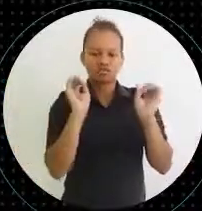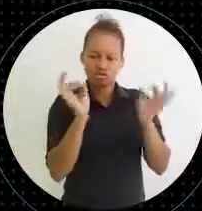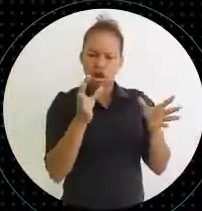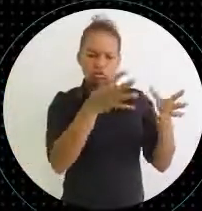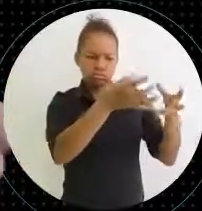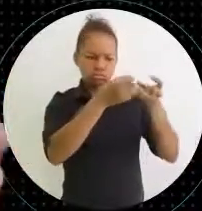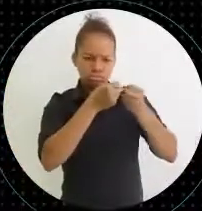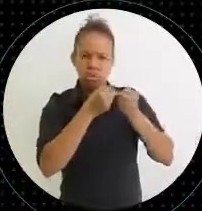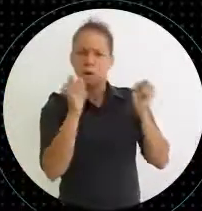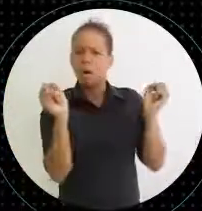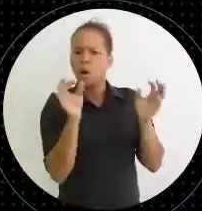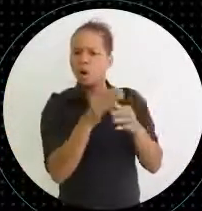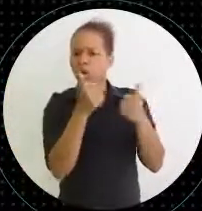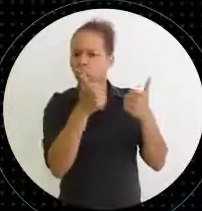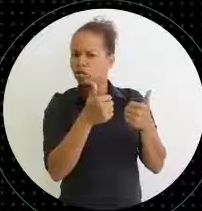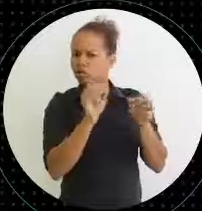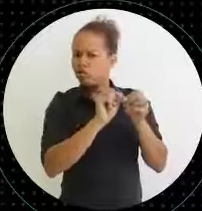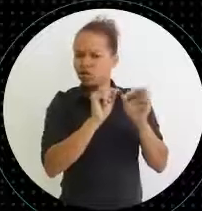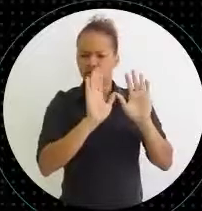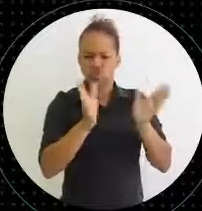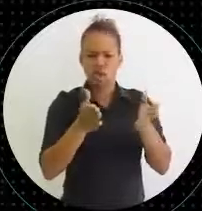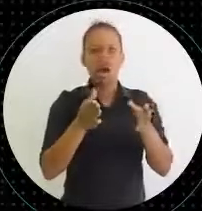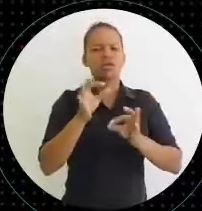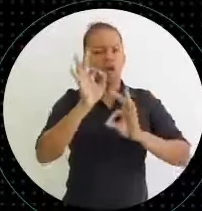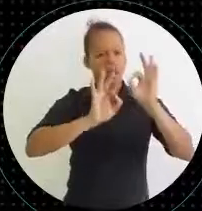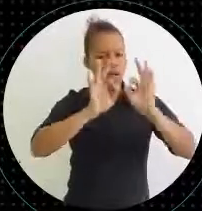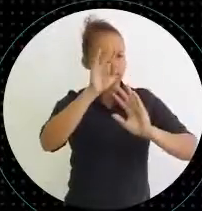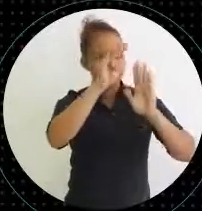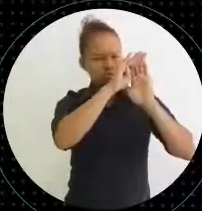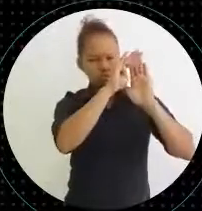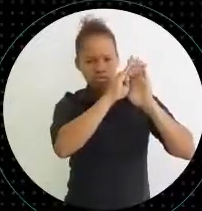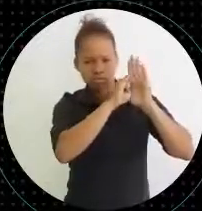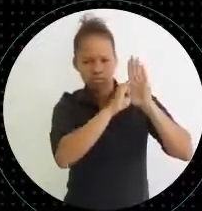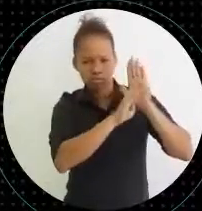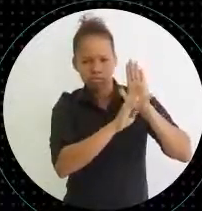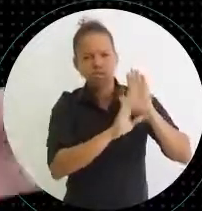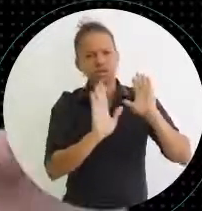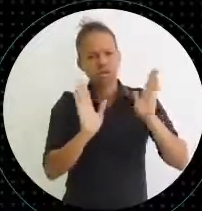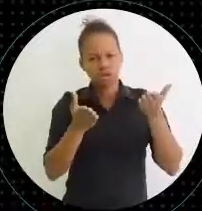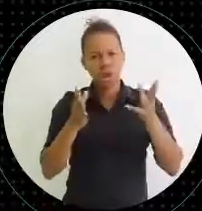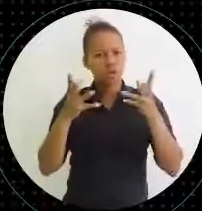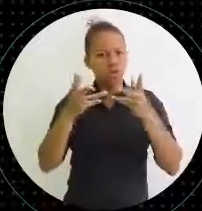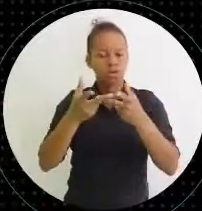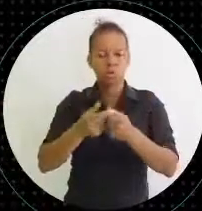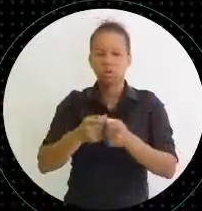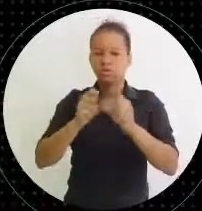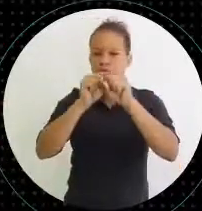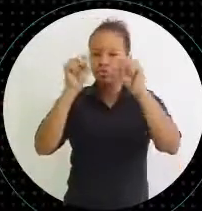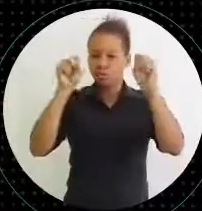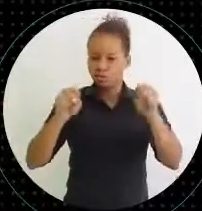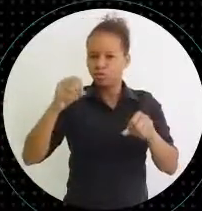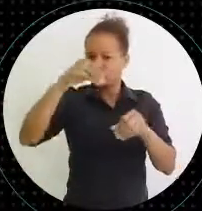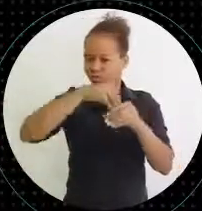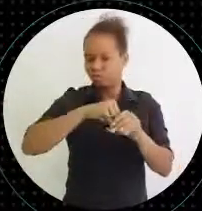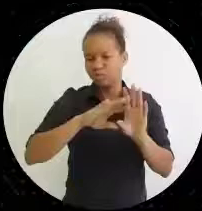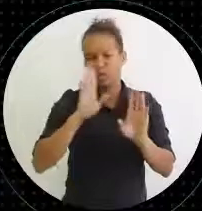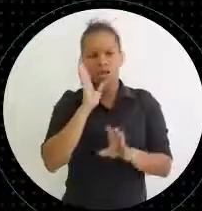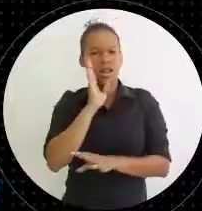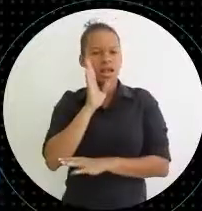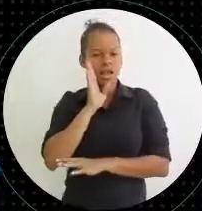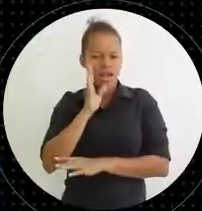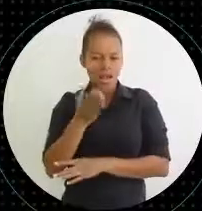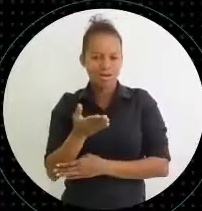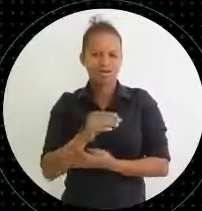pronta. E eles são padronizados. É algo que vai funcionar em todo o navegador de forma bem legal,